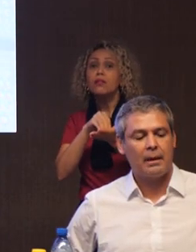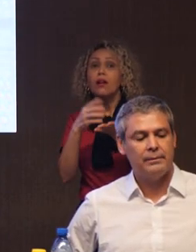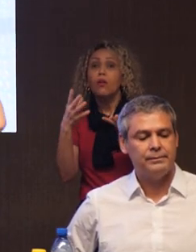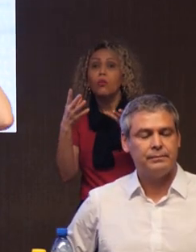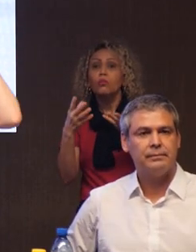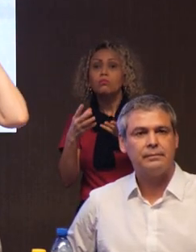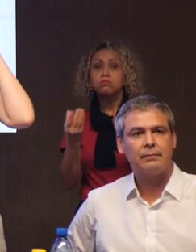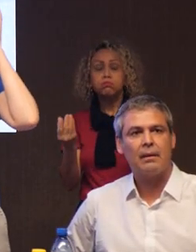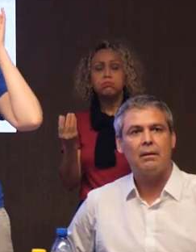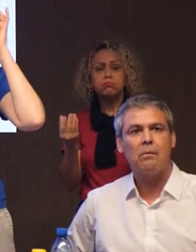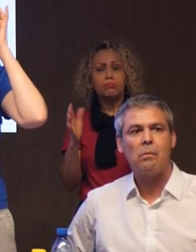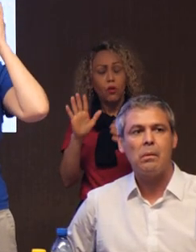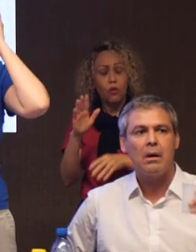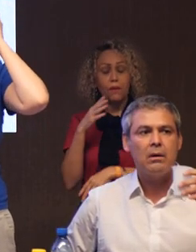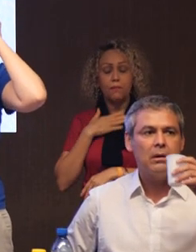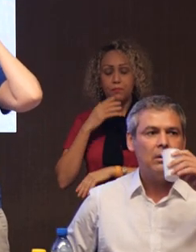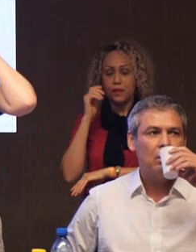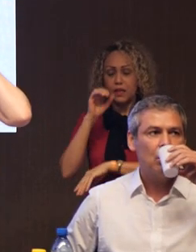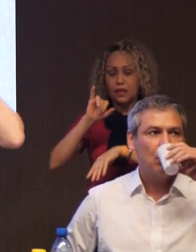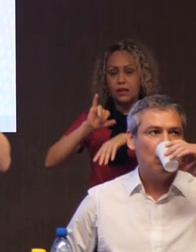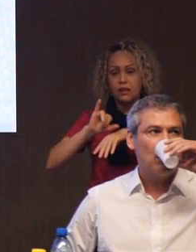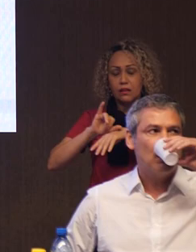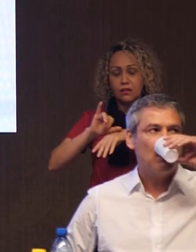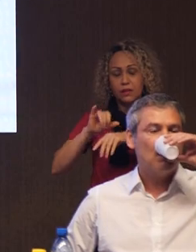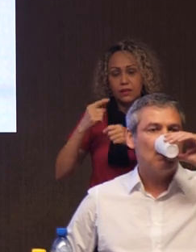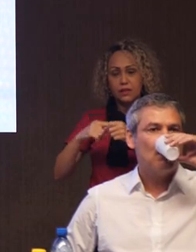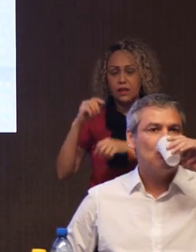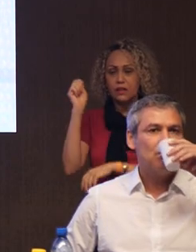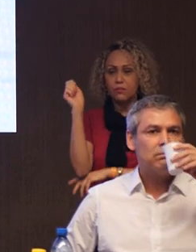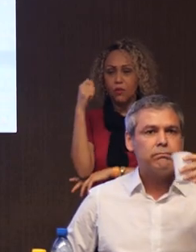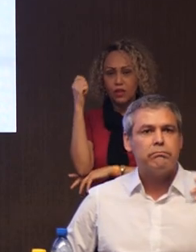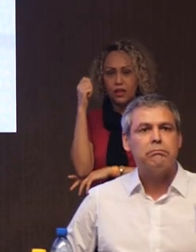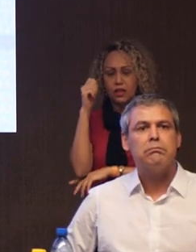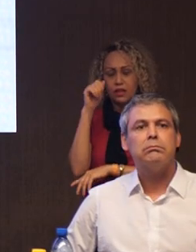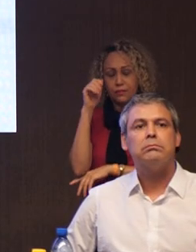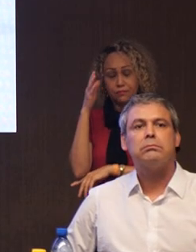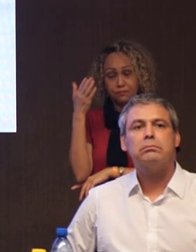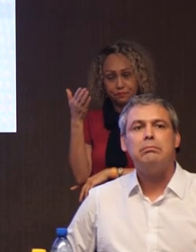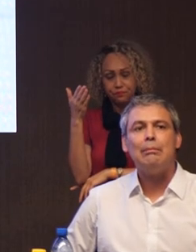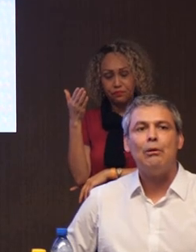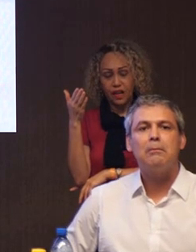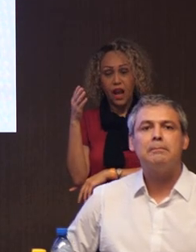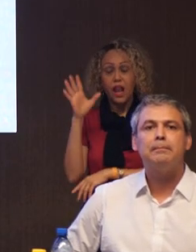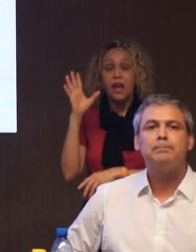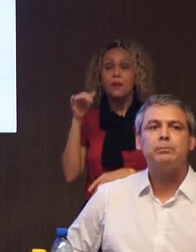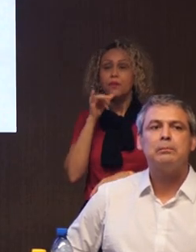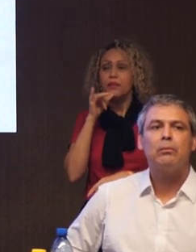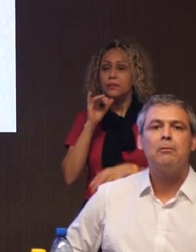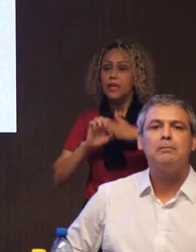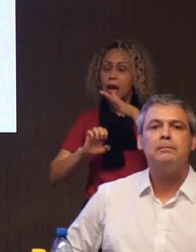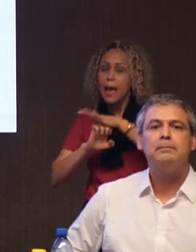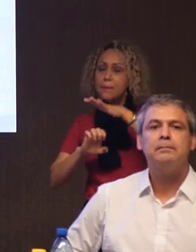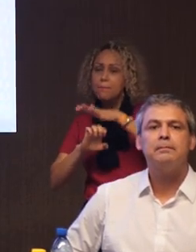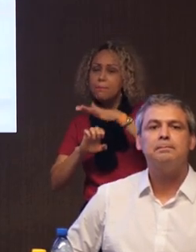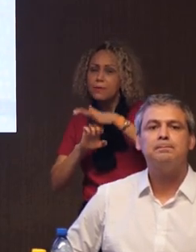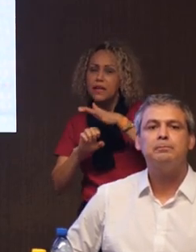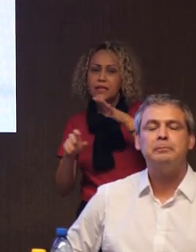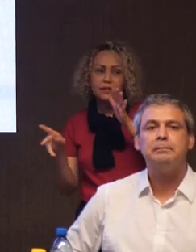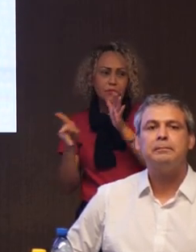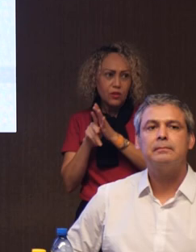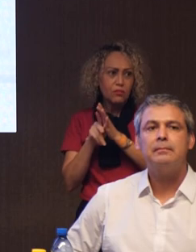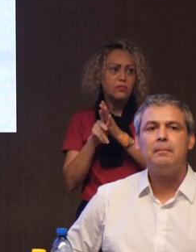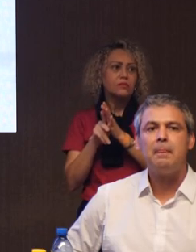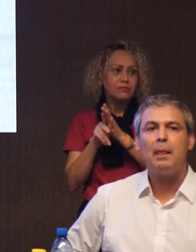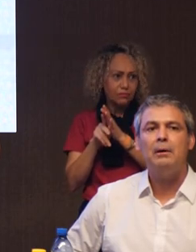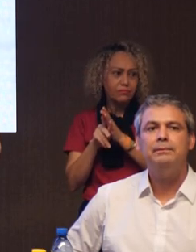regiões que apesar de termos um Departamento Municipal de Águas e Esgotos, o DEMAI, que é um dos